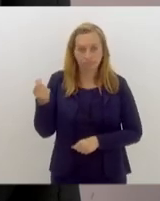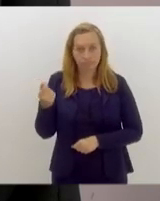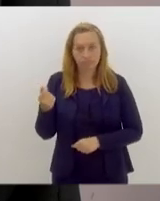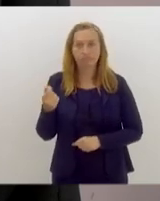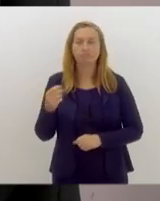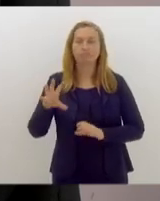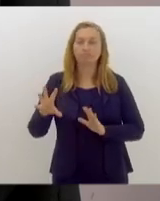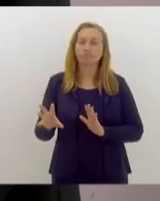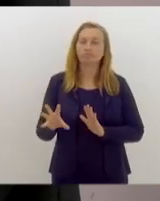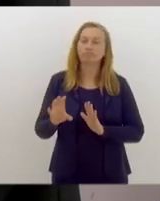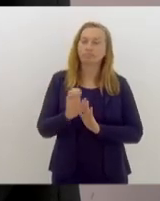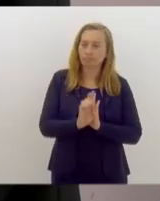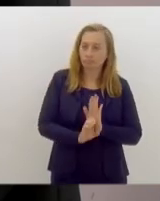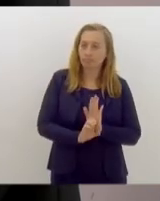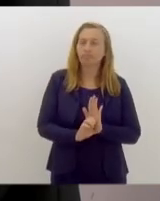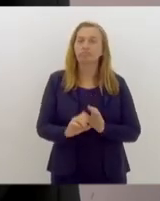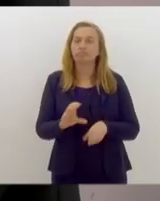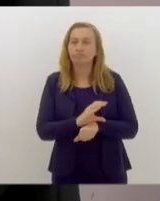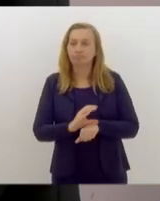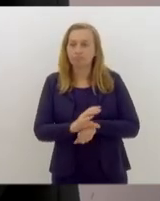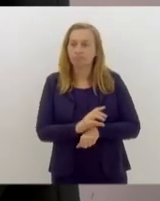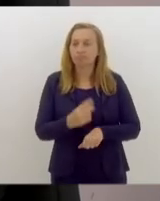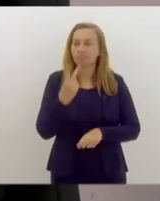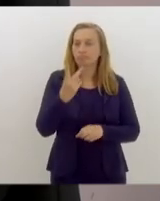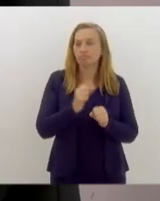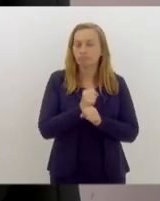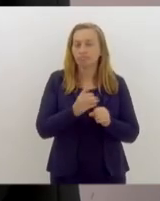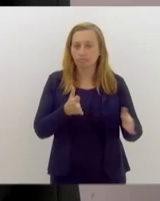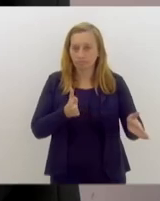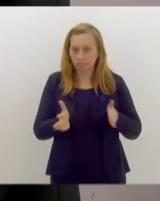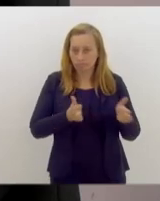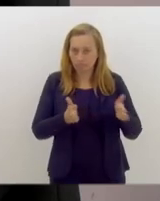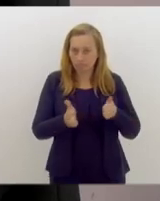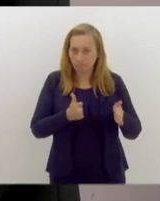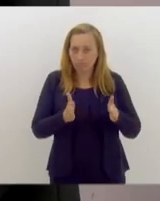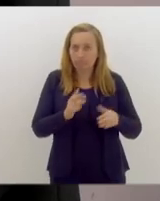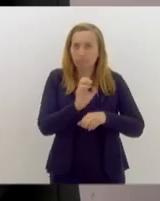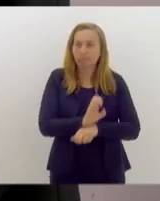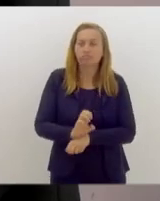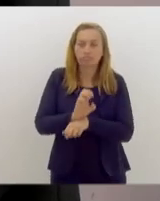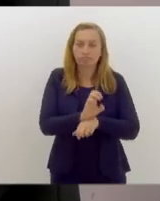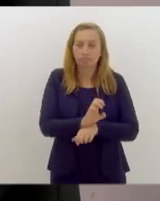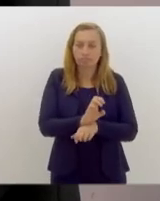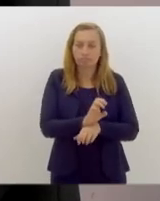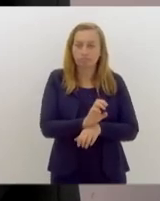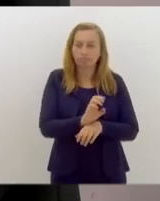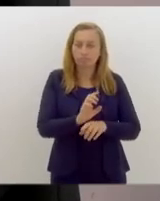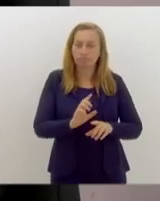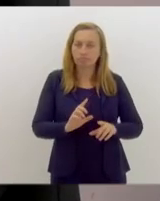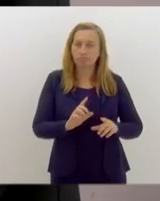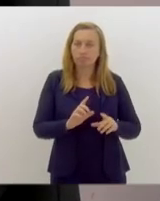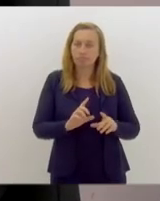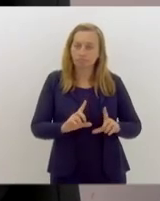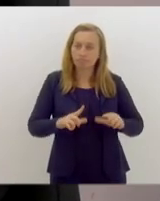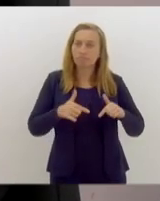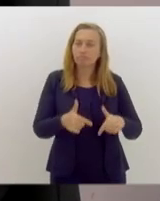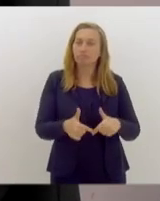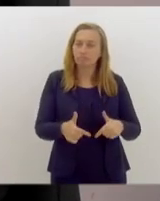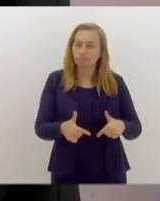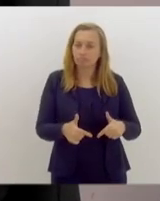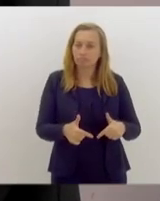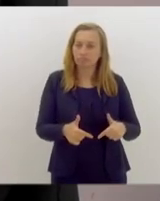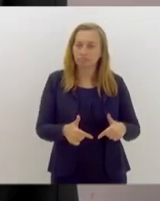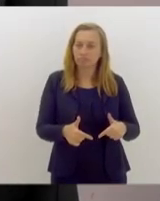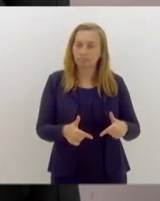constitucional 108 de 2020, deu prazo de 2 anos para que os estados disciplinassem essa matéria nas suas respectivas